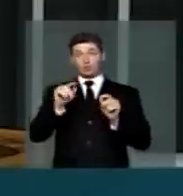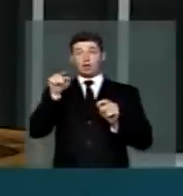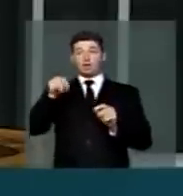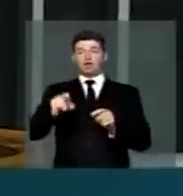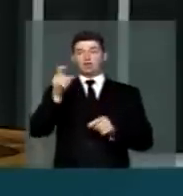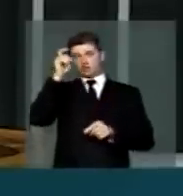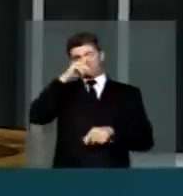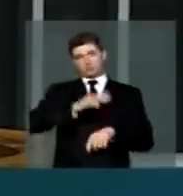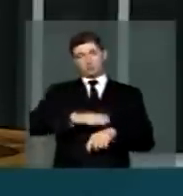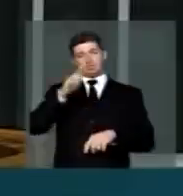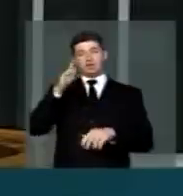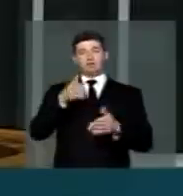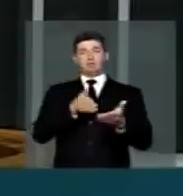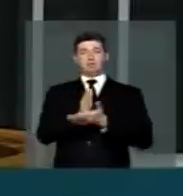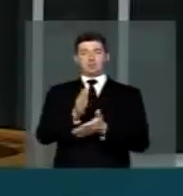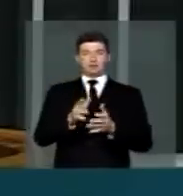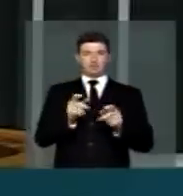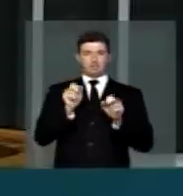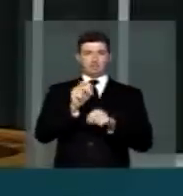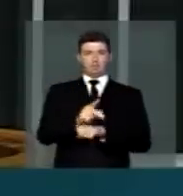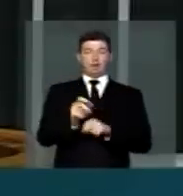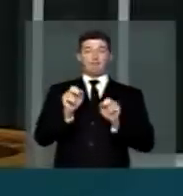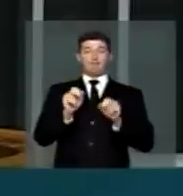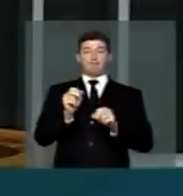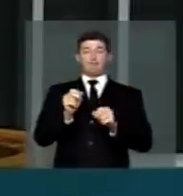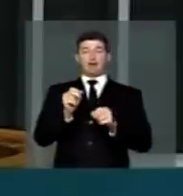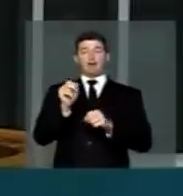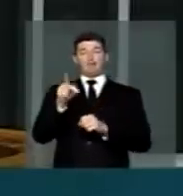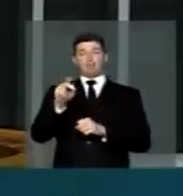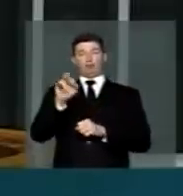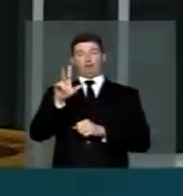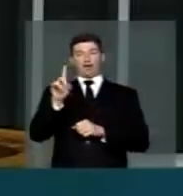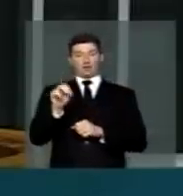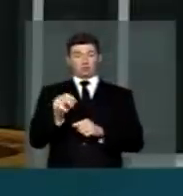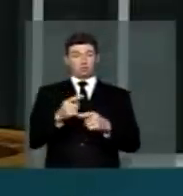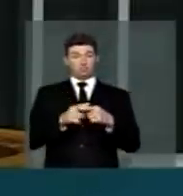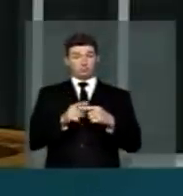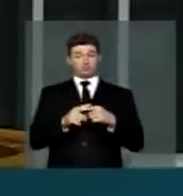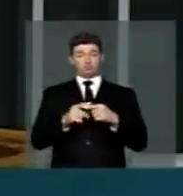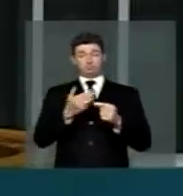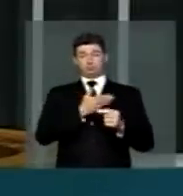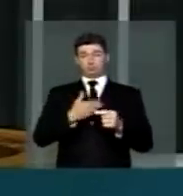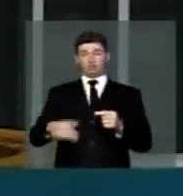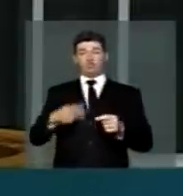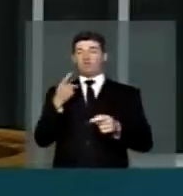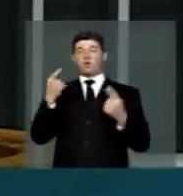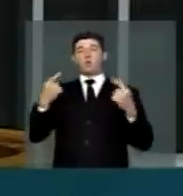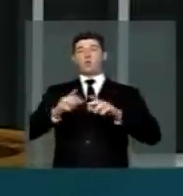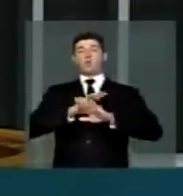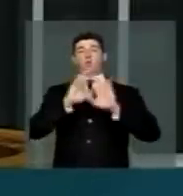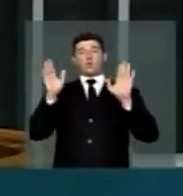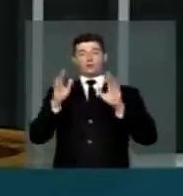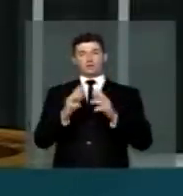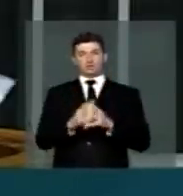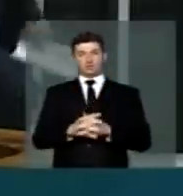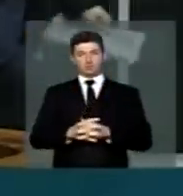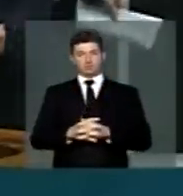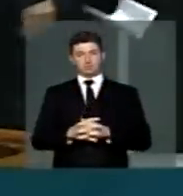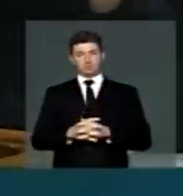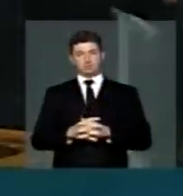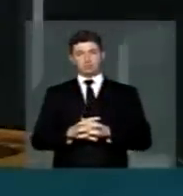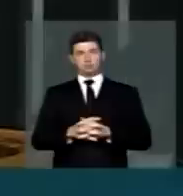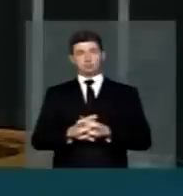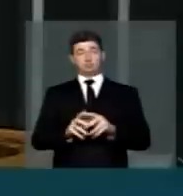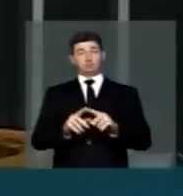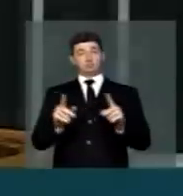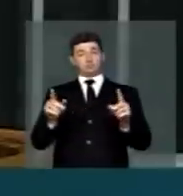mais difícil de ser aprovado. O governo já manifestou-se contrariamente a esse projeto. Mas o